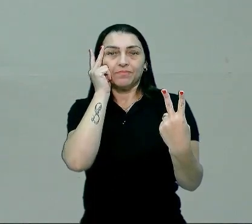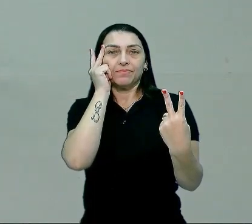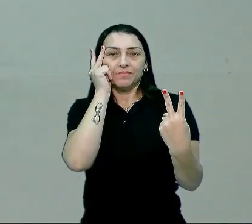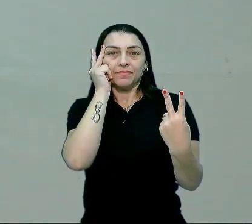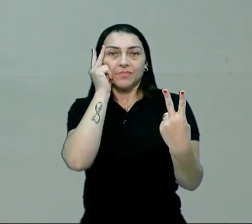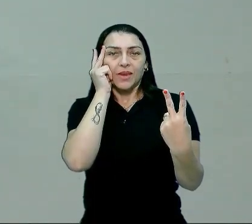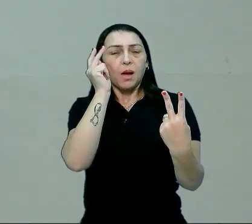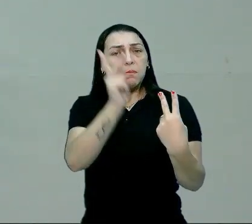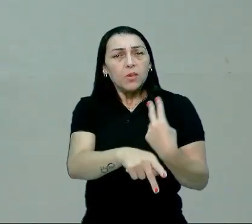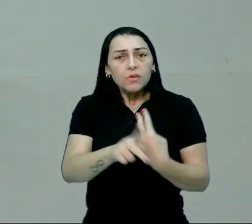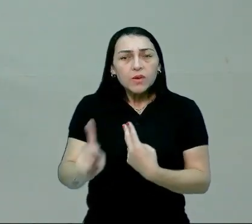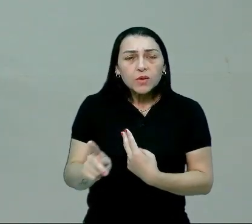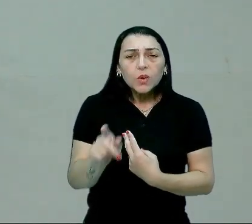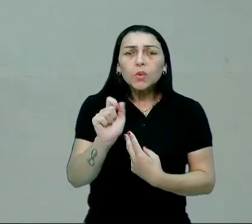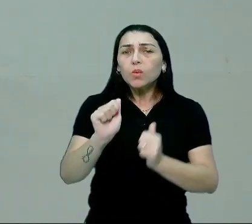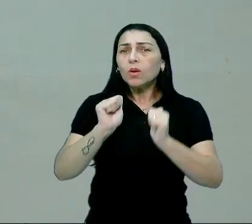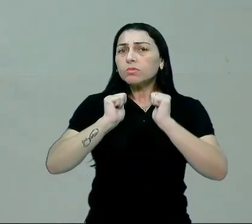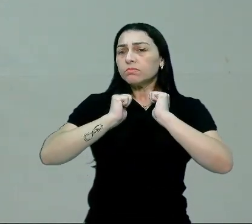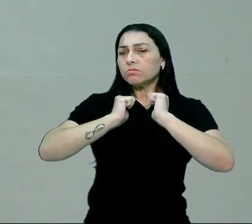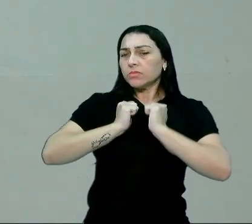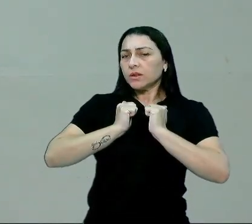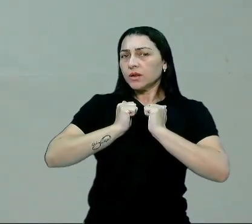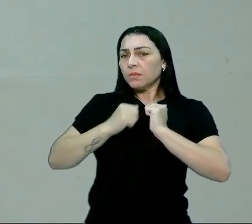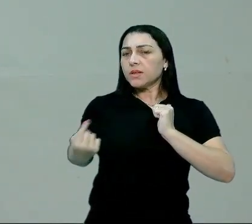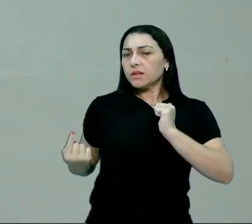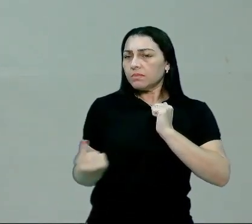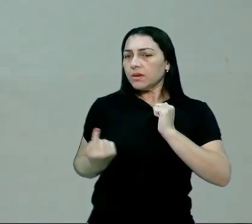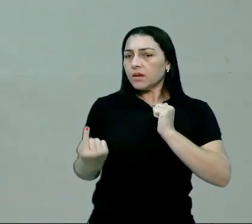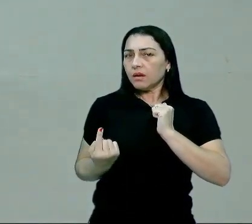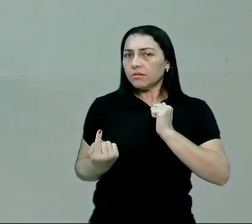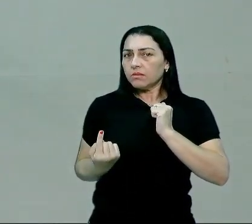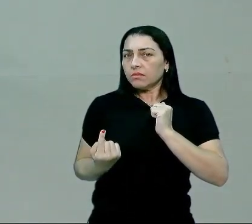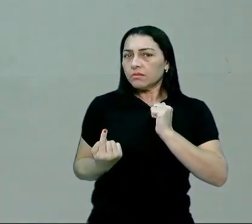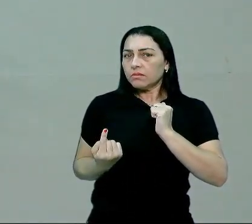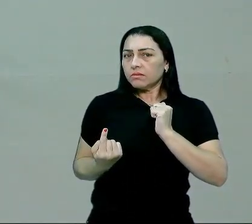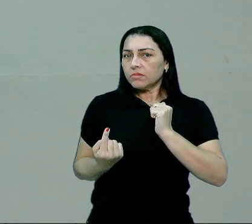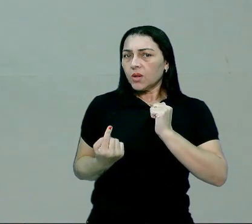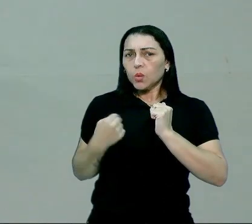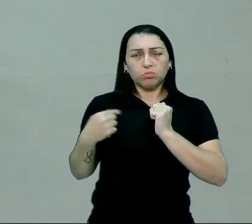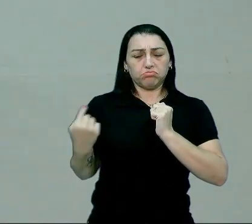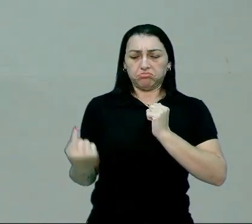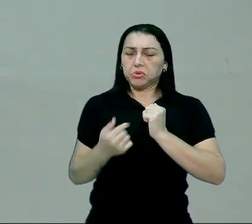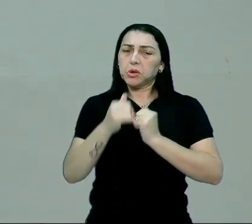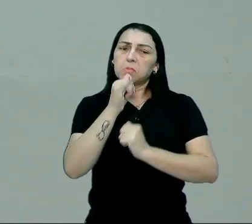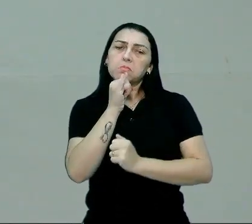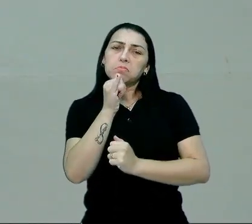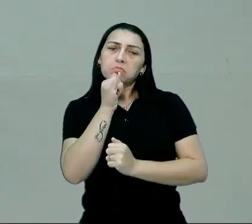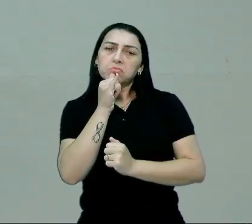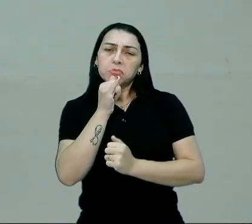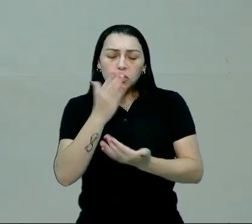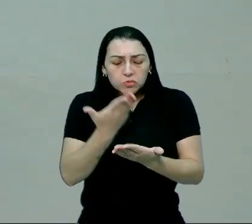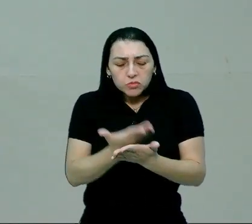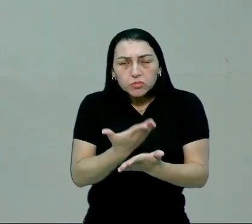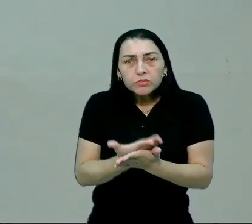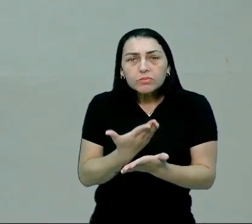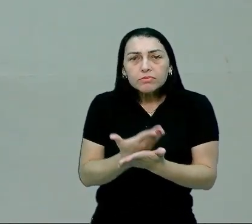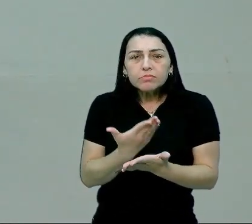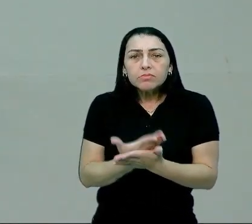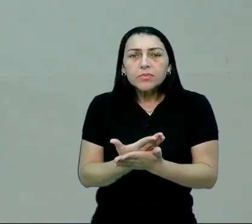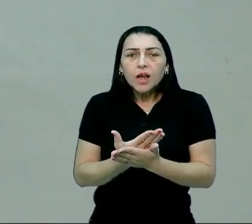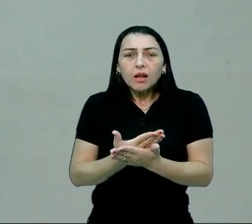pessoas. Professor, e o comportamento isolado? Eu estou sozinho, por exemplo, estou